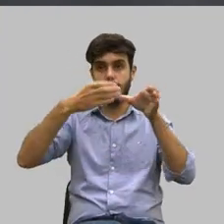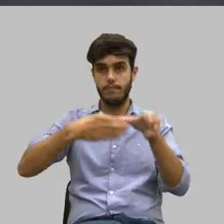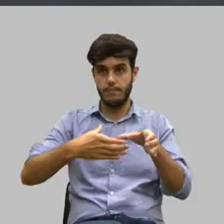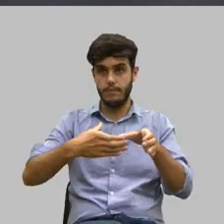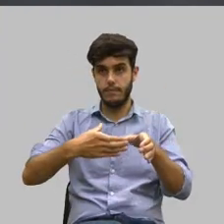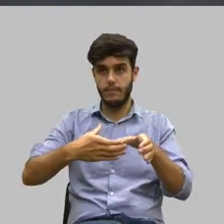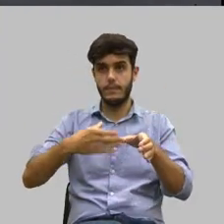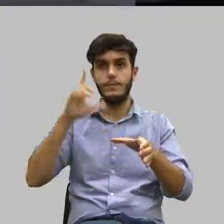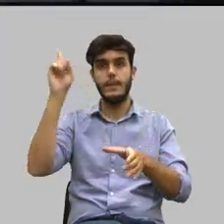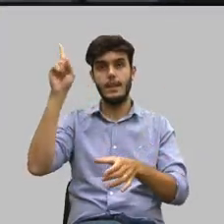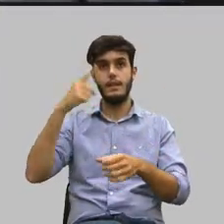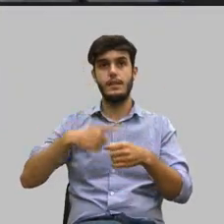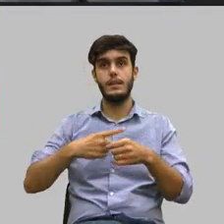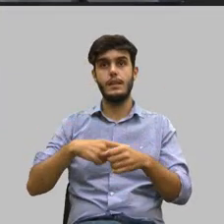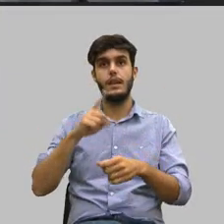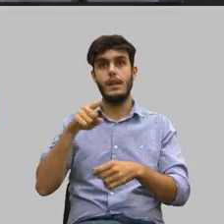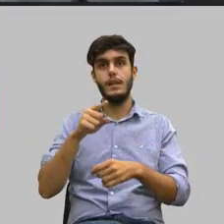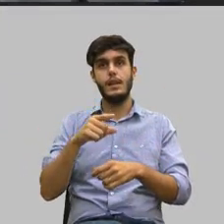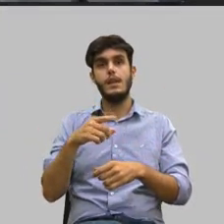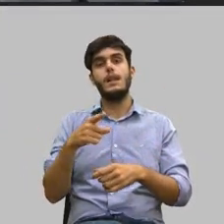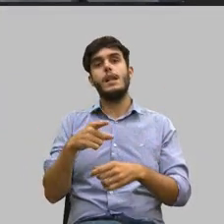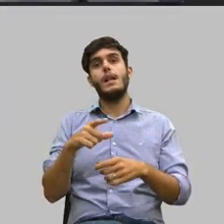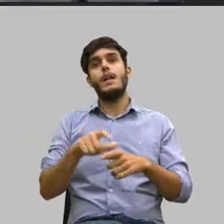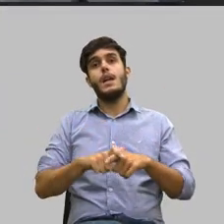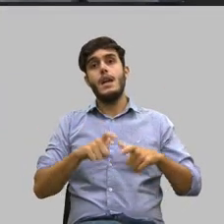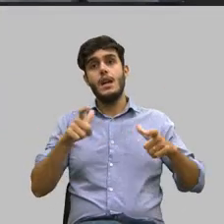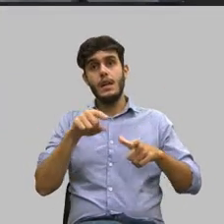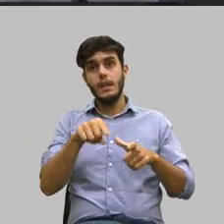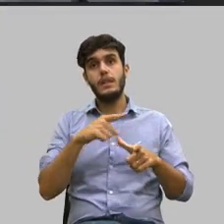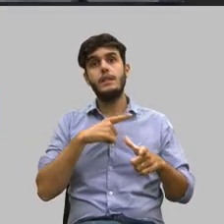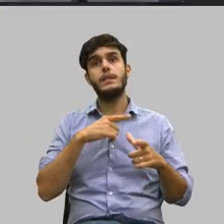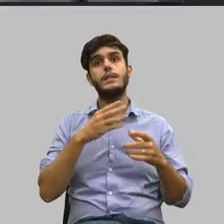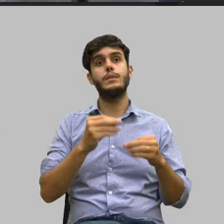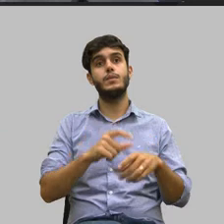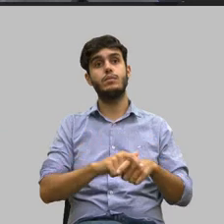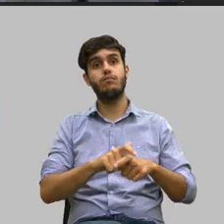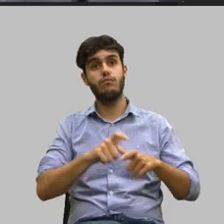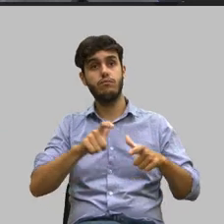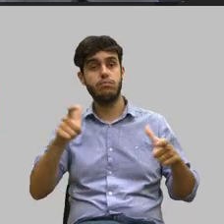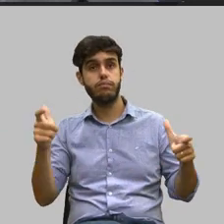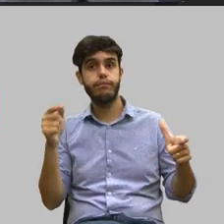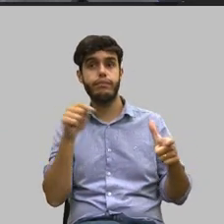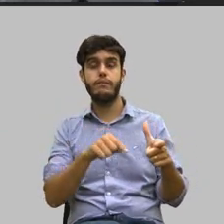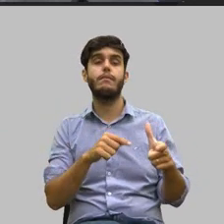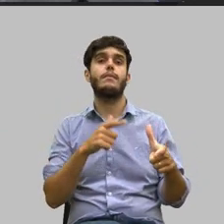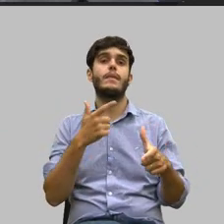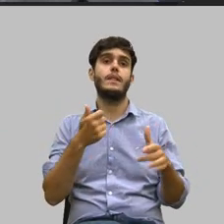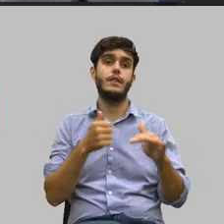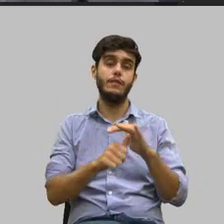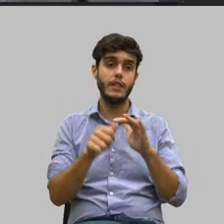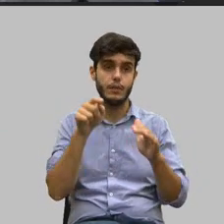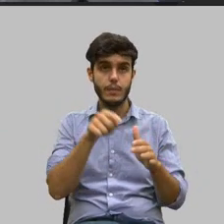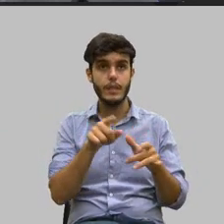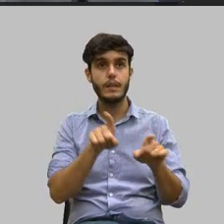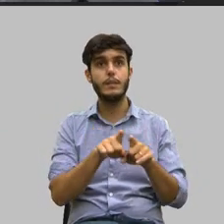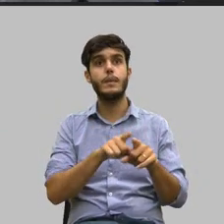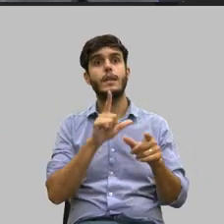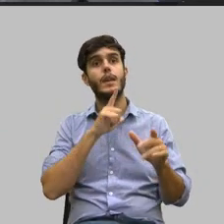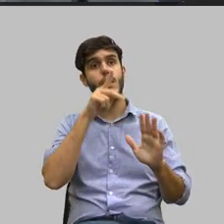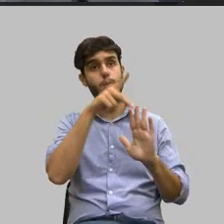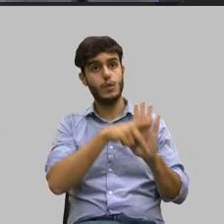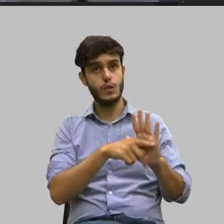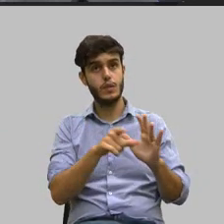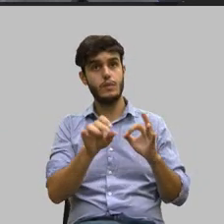um foi um grande empreendimento E desde o início lá atrás ele houveram existe projeto que foi